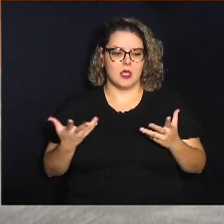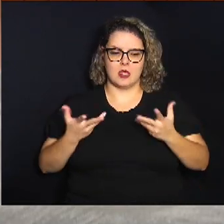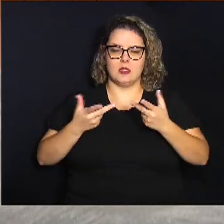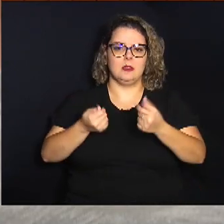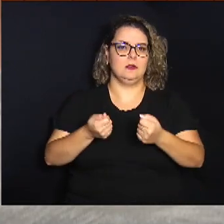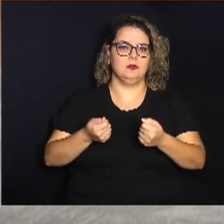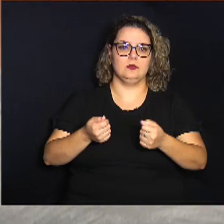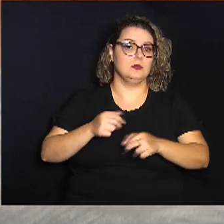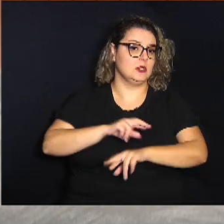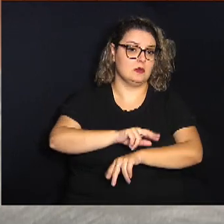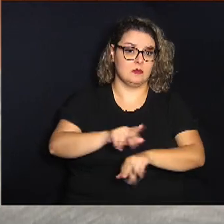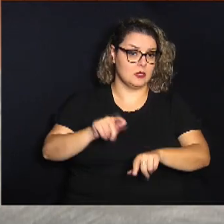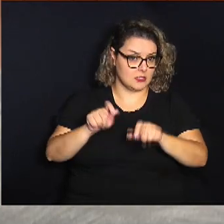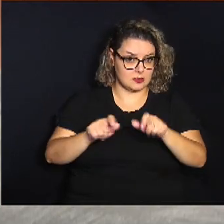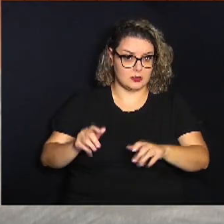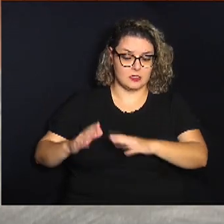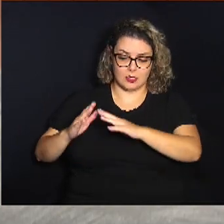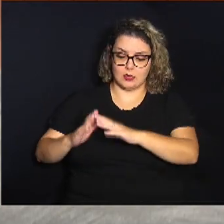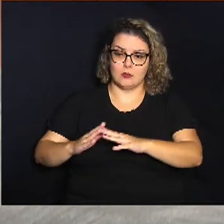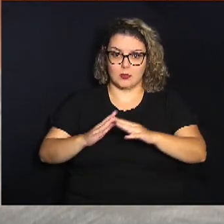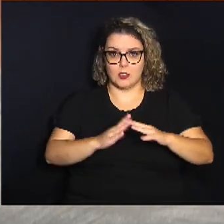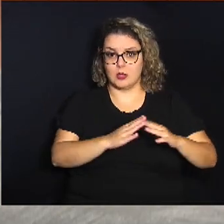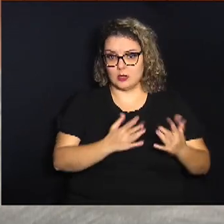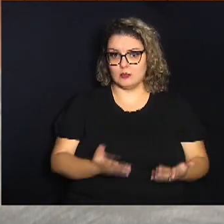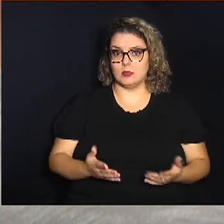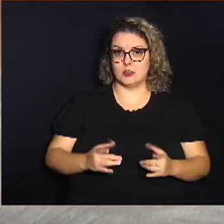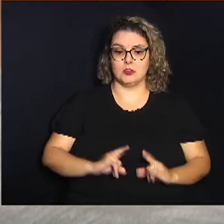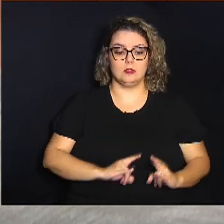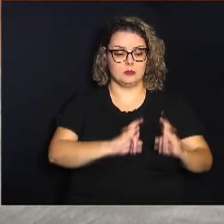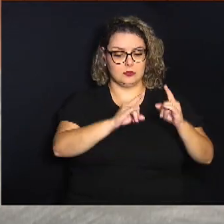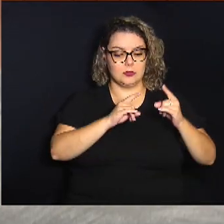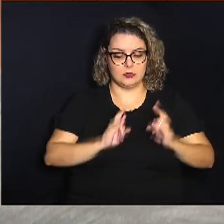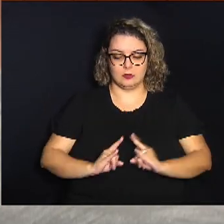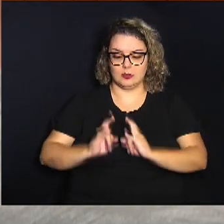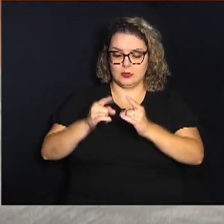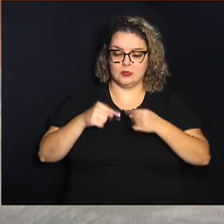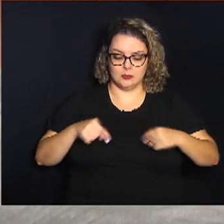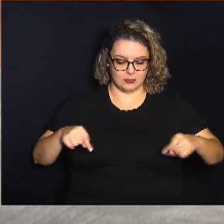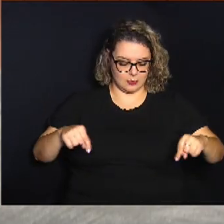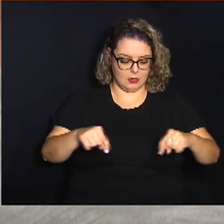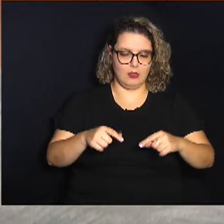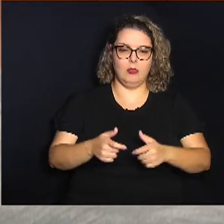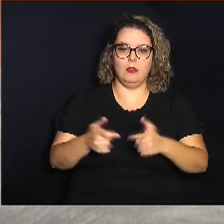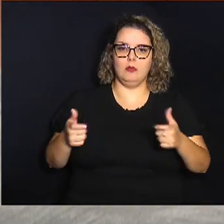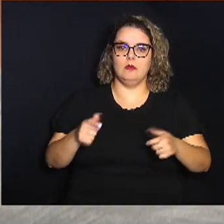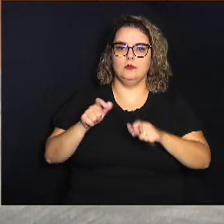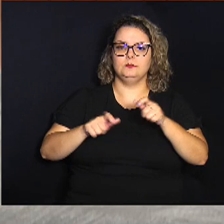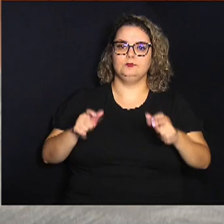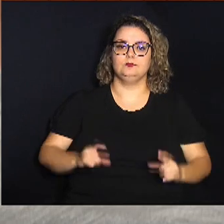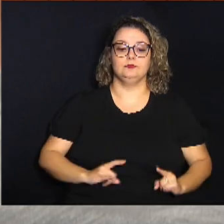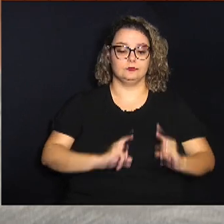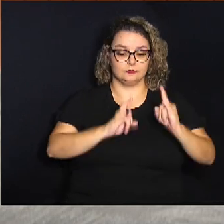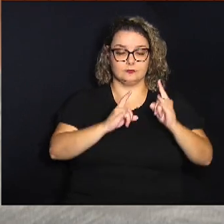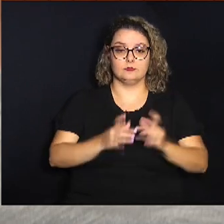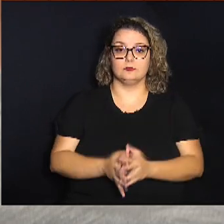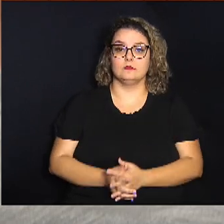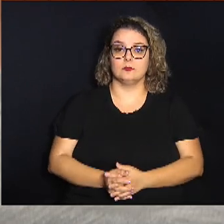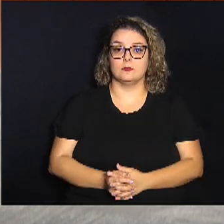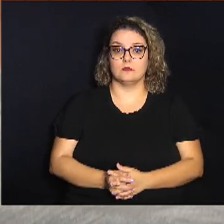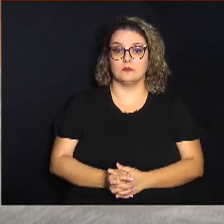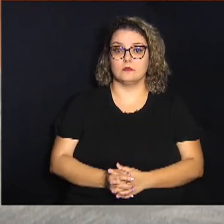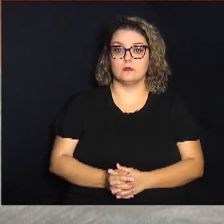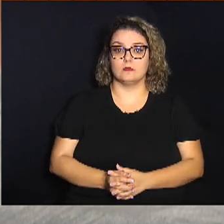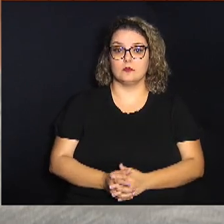várias pessoas que moram ali em condomínios, e hoje a maioria das pessoas que estão em condomínios, ela acaba